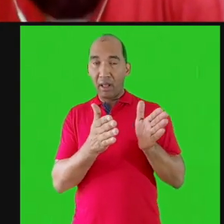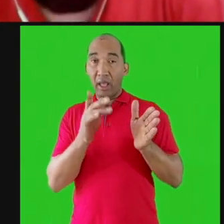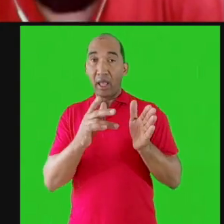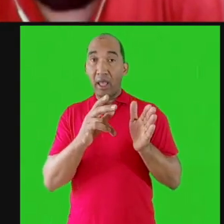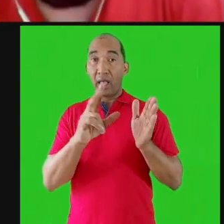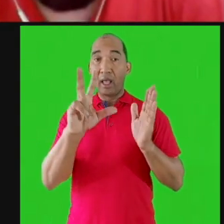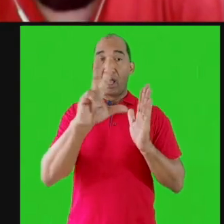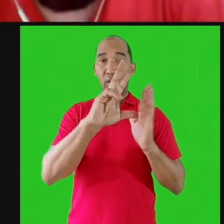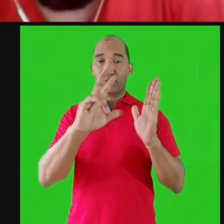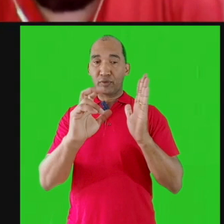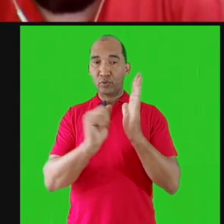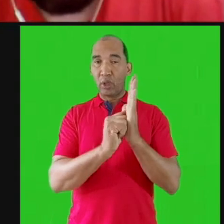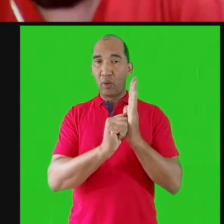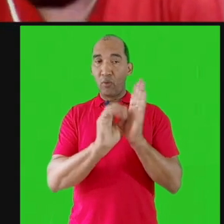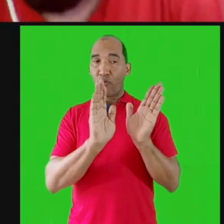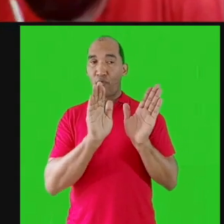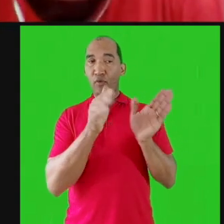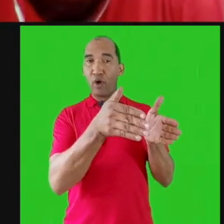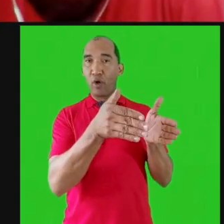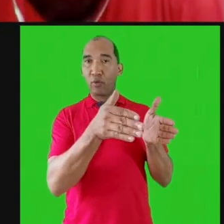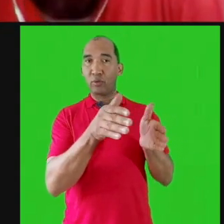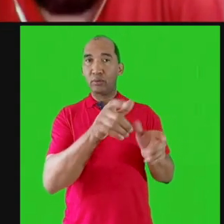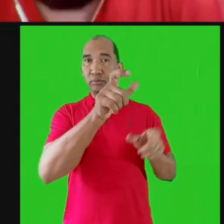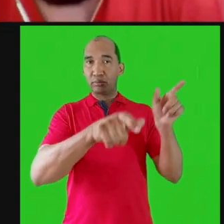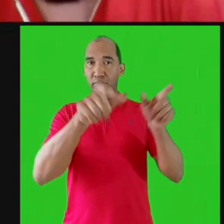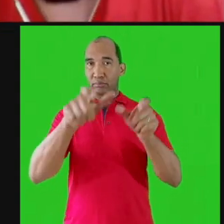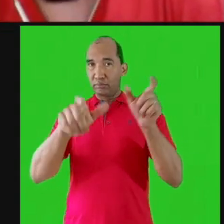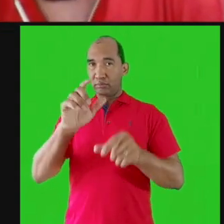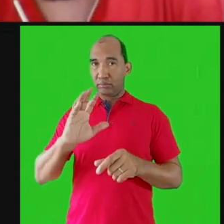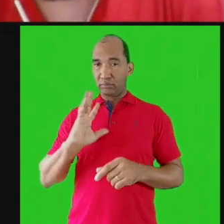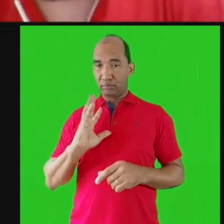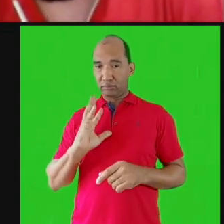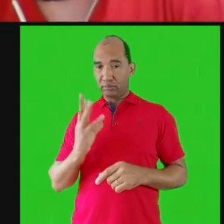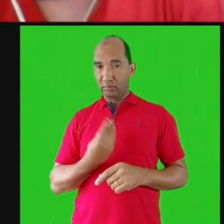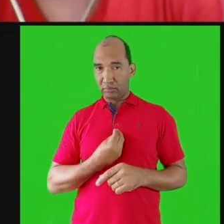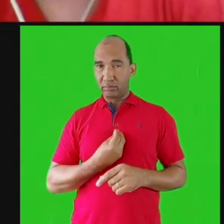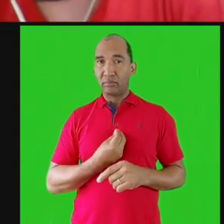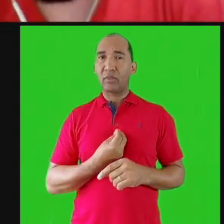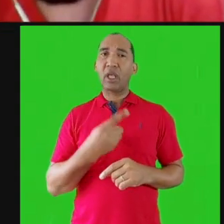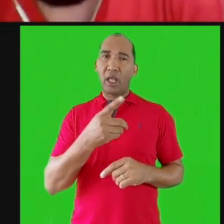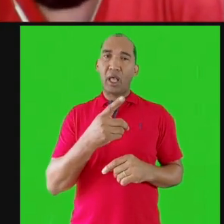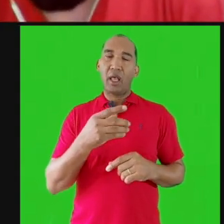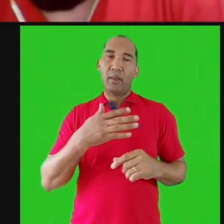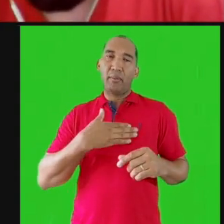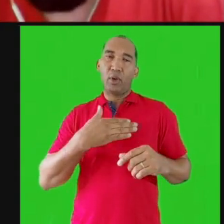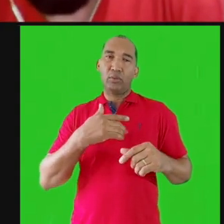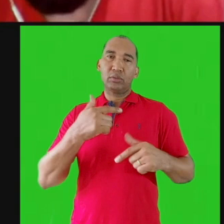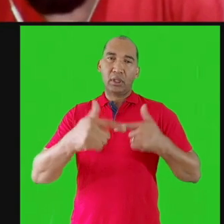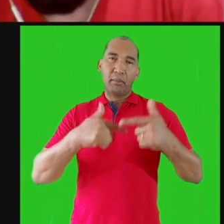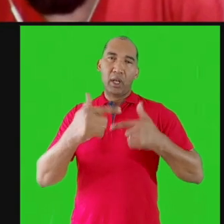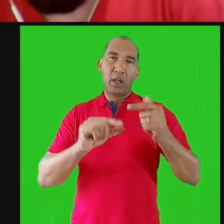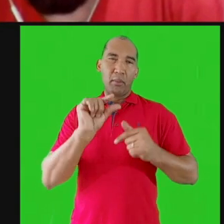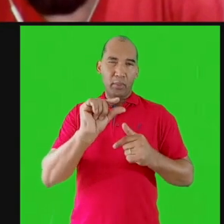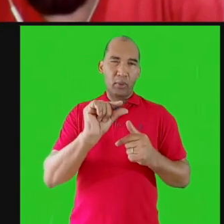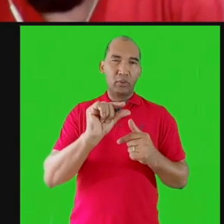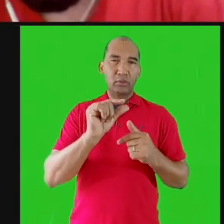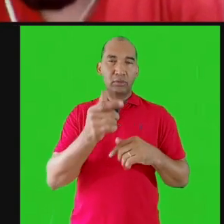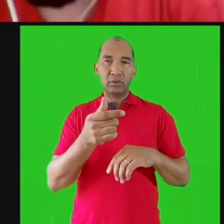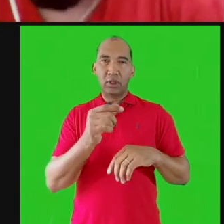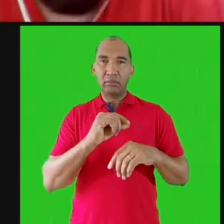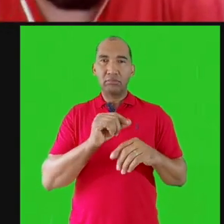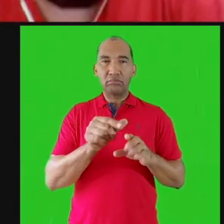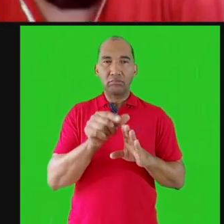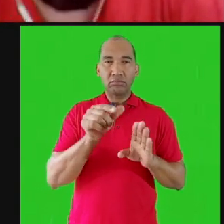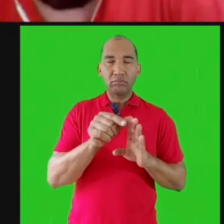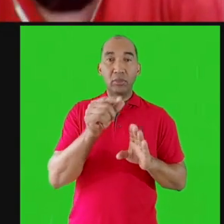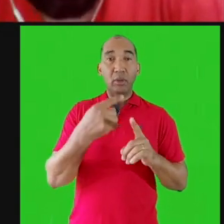audiovisual voltado exclusivamente para pessoas trans. O que isso vem falar um pouco da minha obra, porque eu já